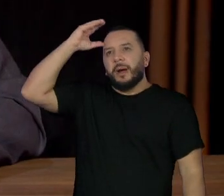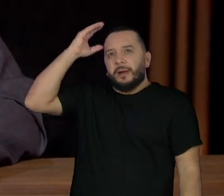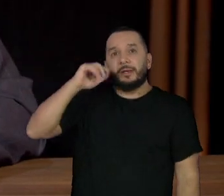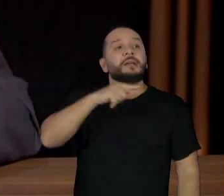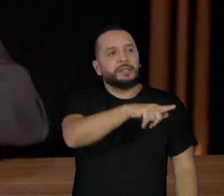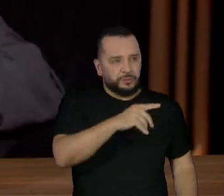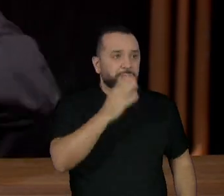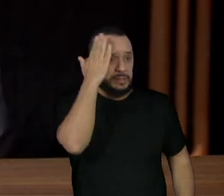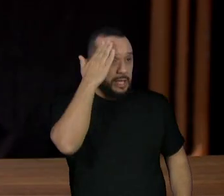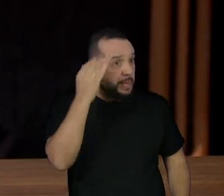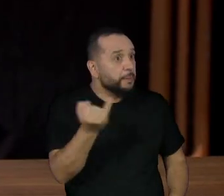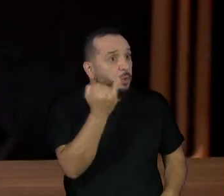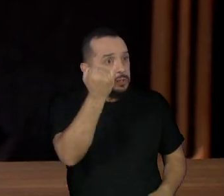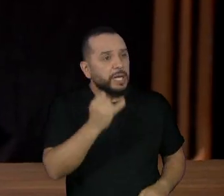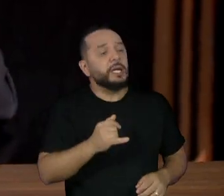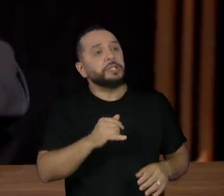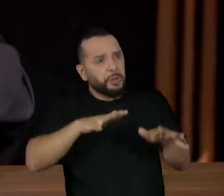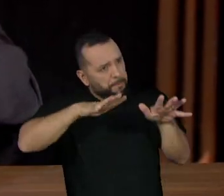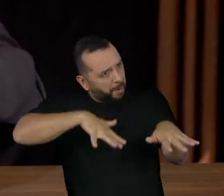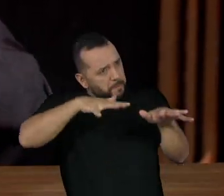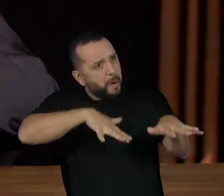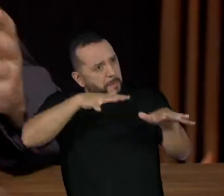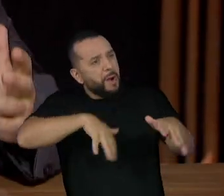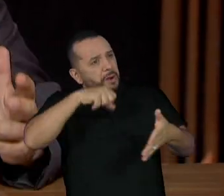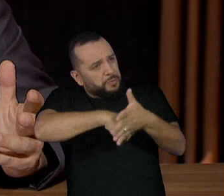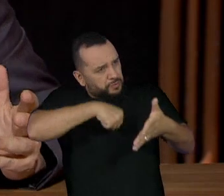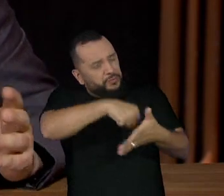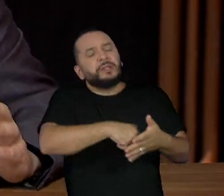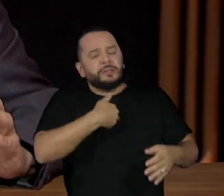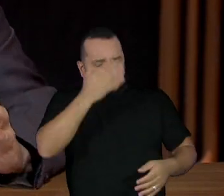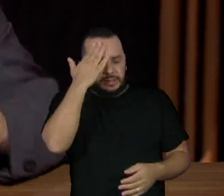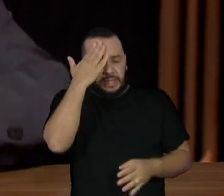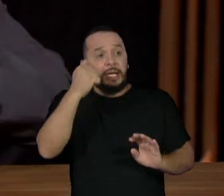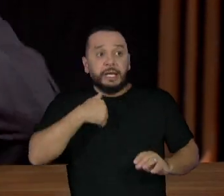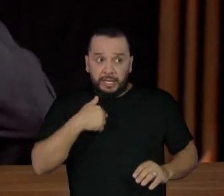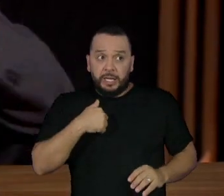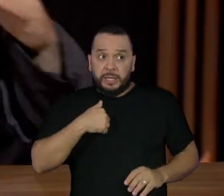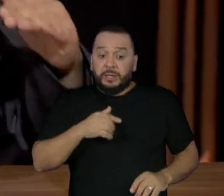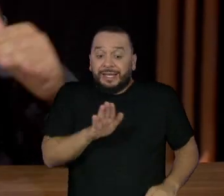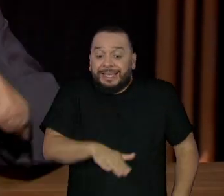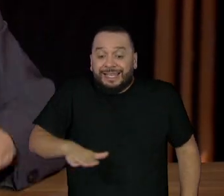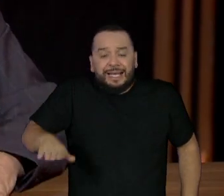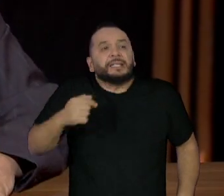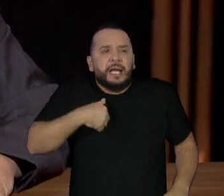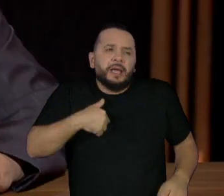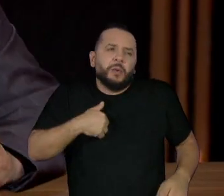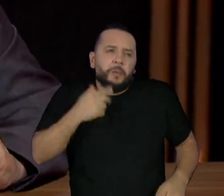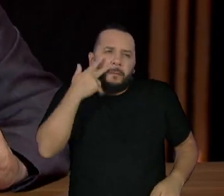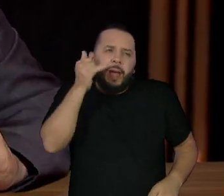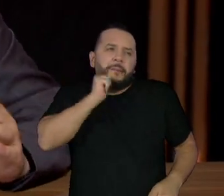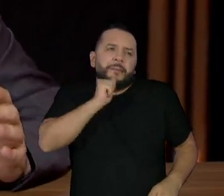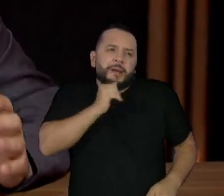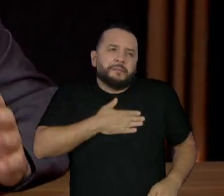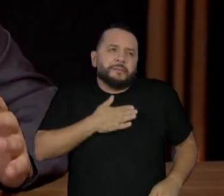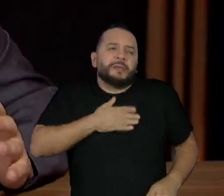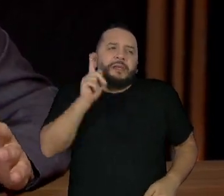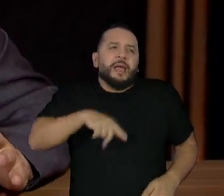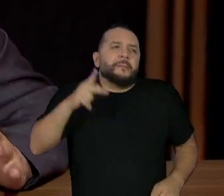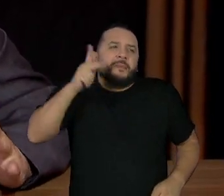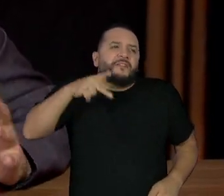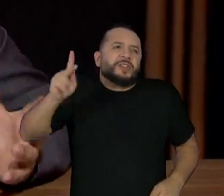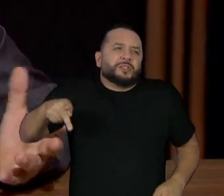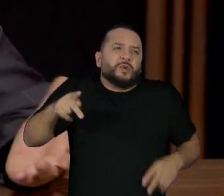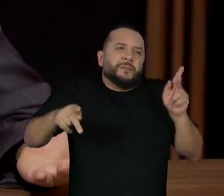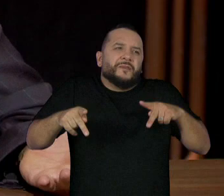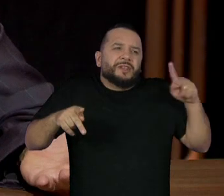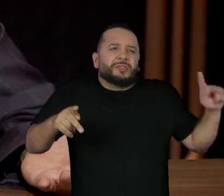desses movimentos. Agora, para uma criança, eu sou filho de 2 professores de escola pública, fui muito naquelas reuniões assim, não é meio chato uma